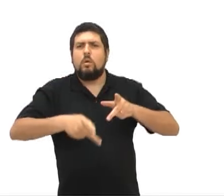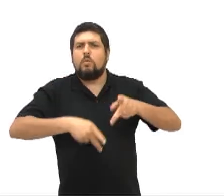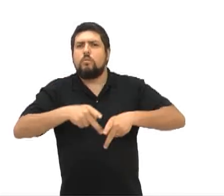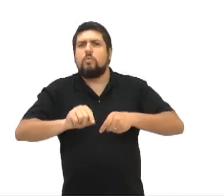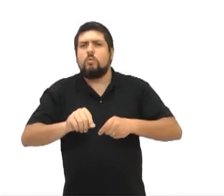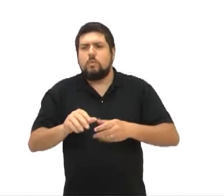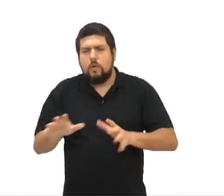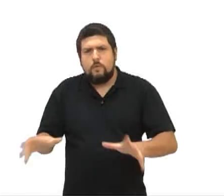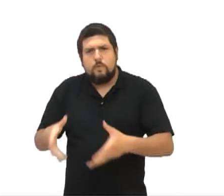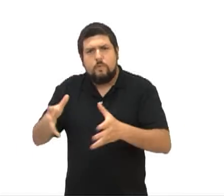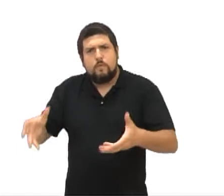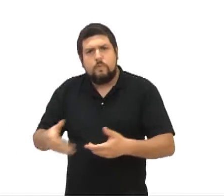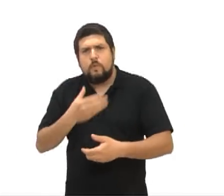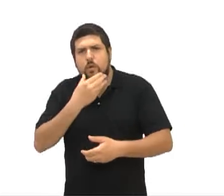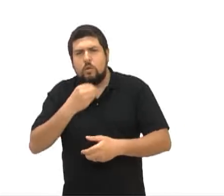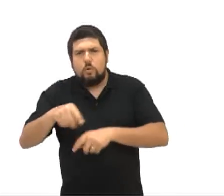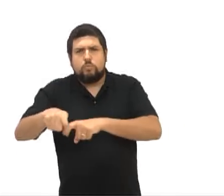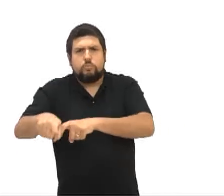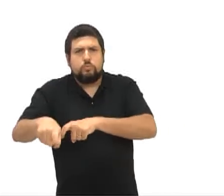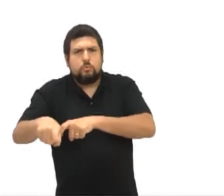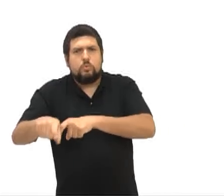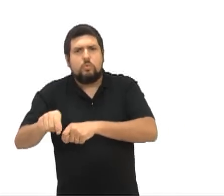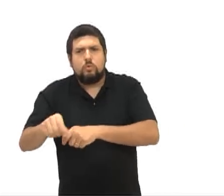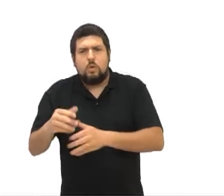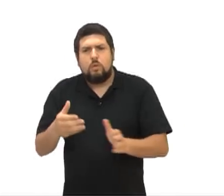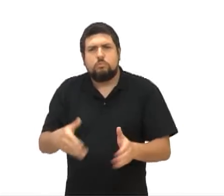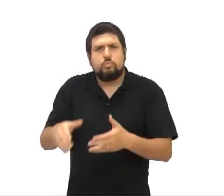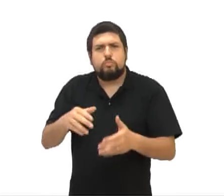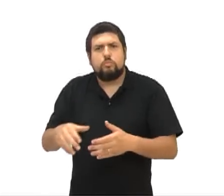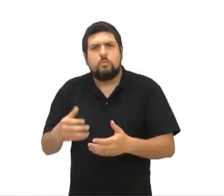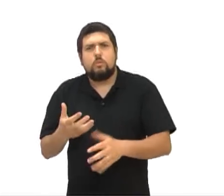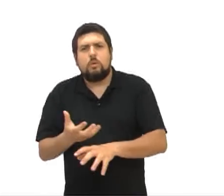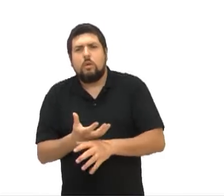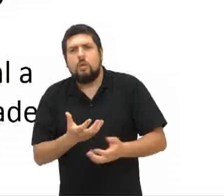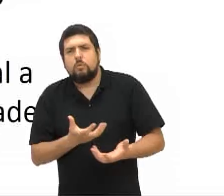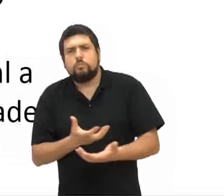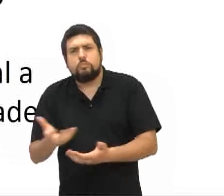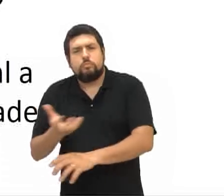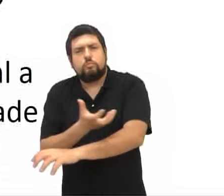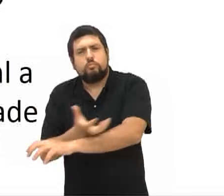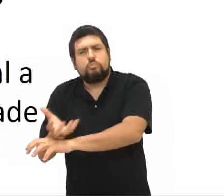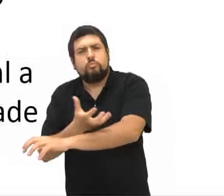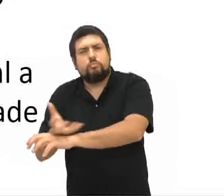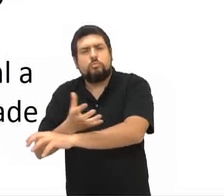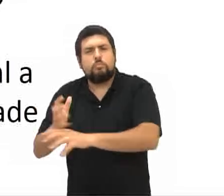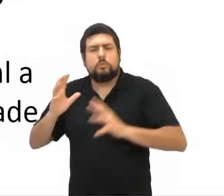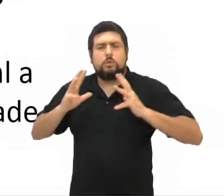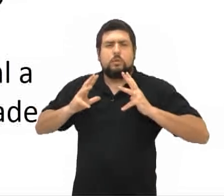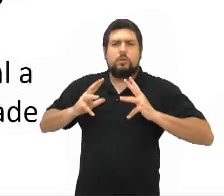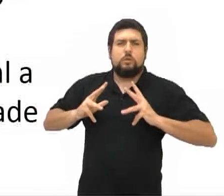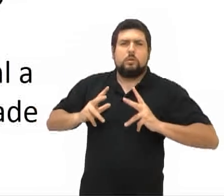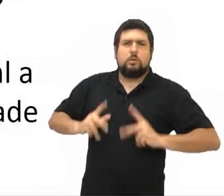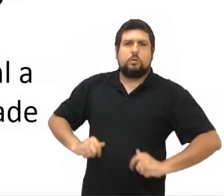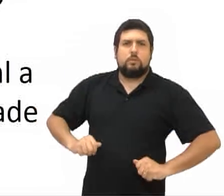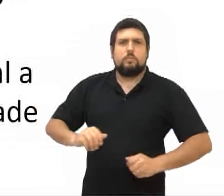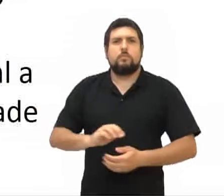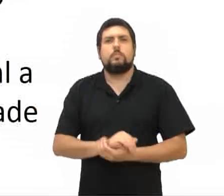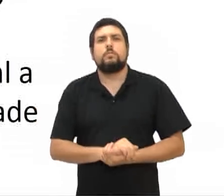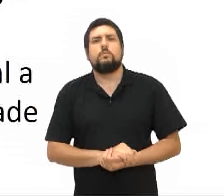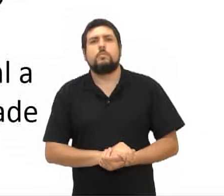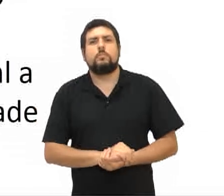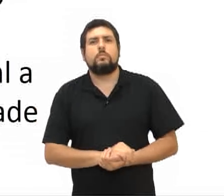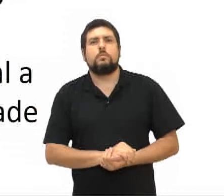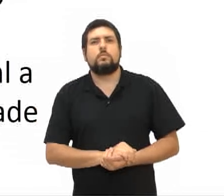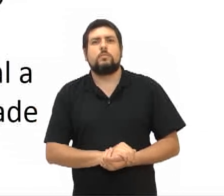que produz alimentos livres de veneno. Olha só que legal, né? O texto dela. Vamos ler mais um trechinho do